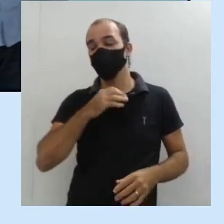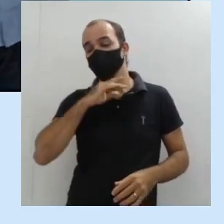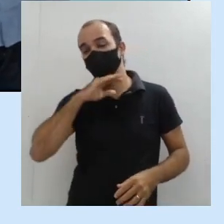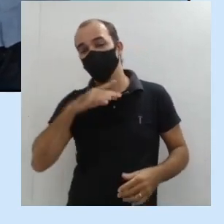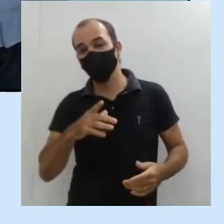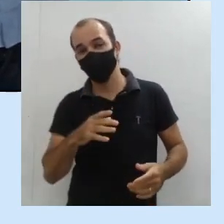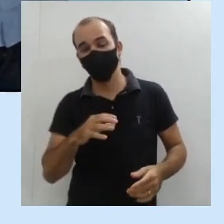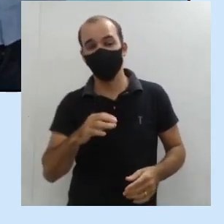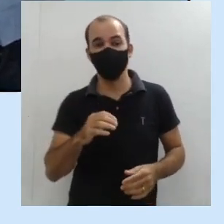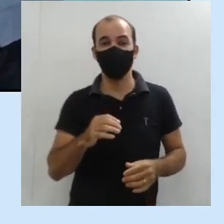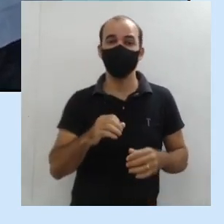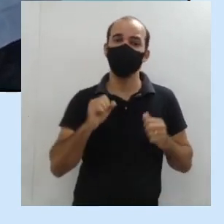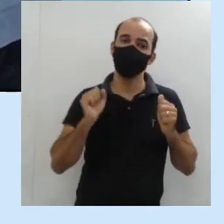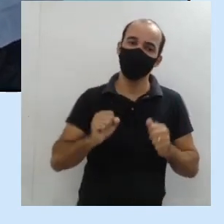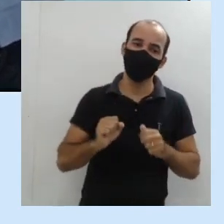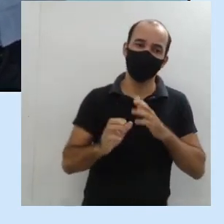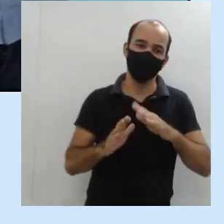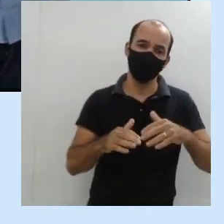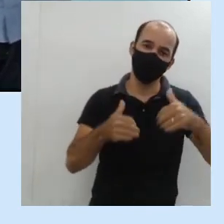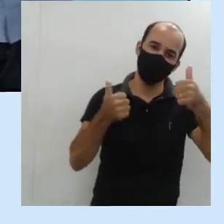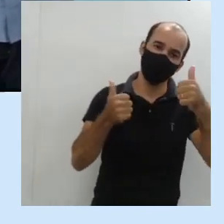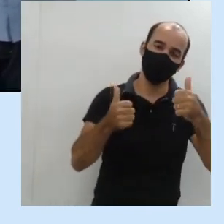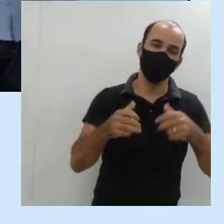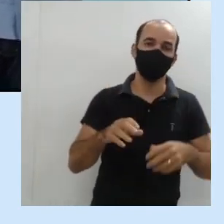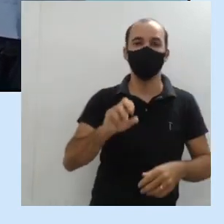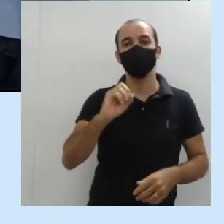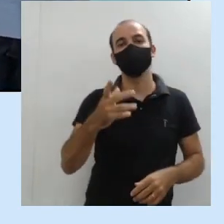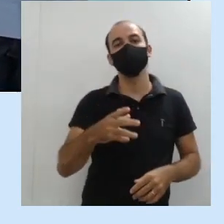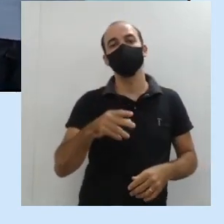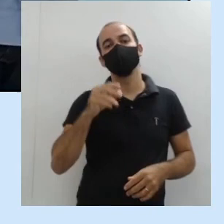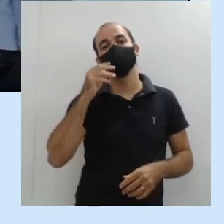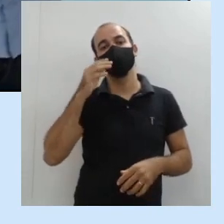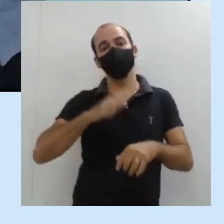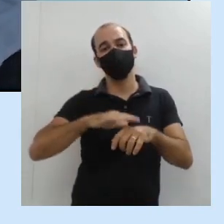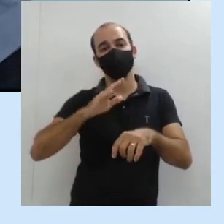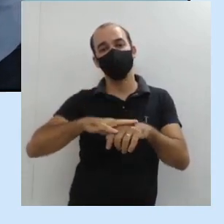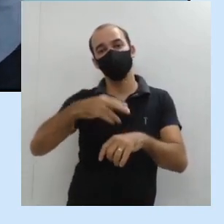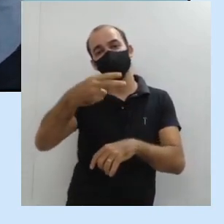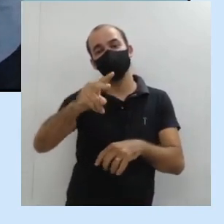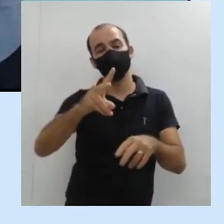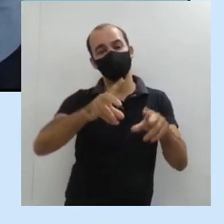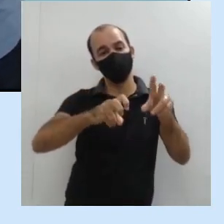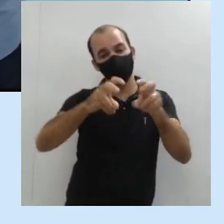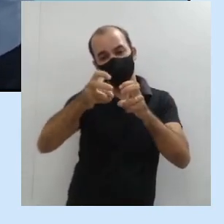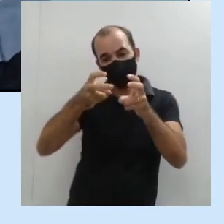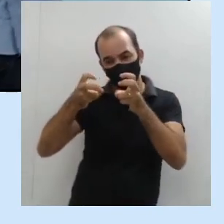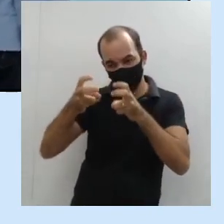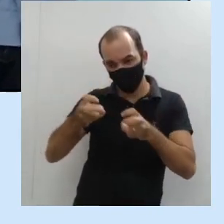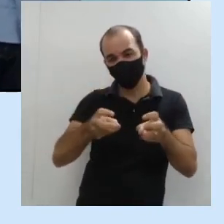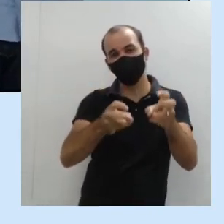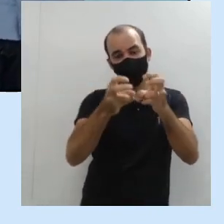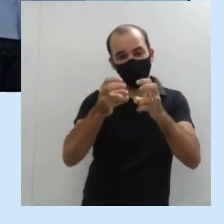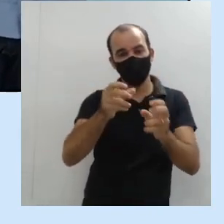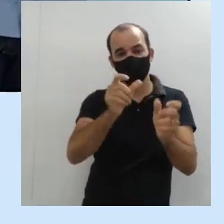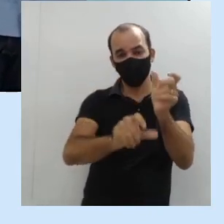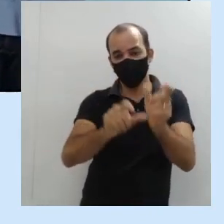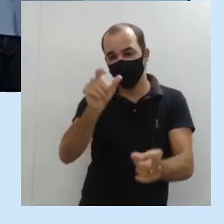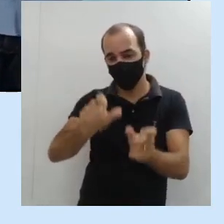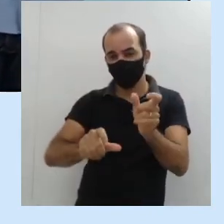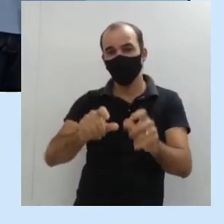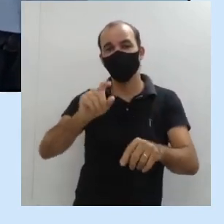Talvez a visão que nós tenhamos em relação às pessoas, às coisas que nos cercam, não